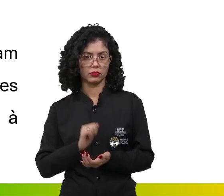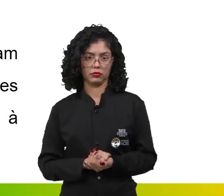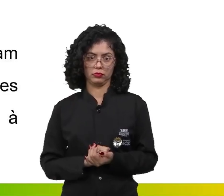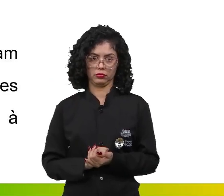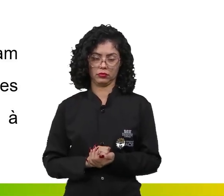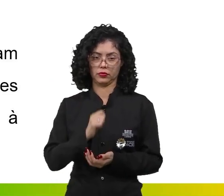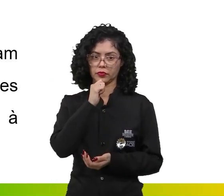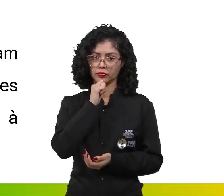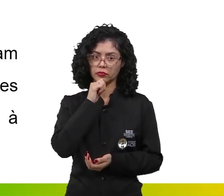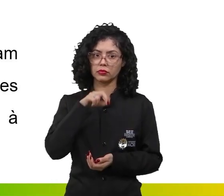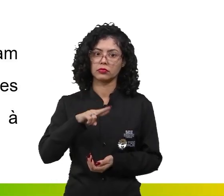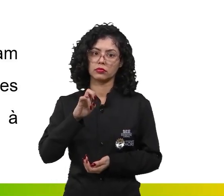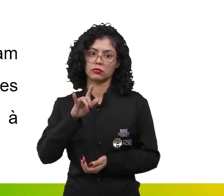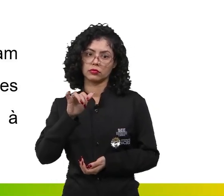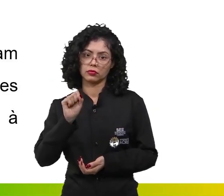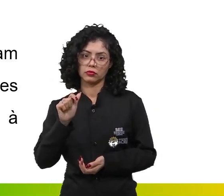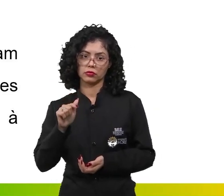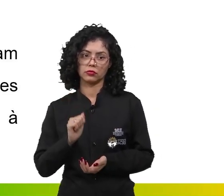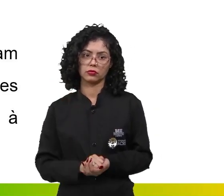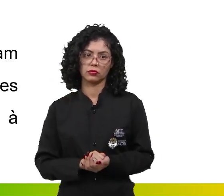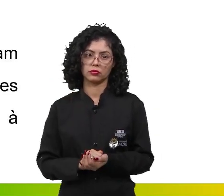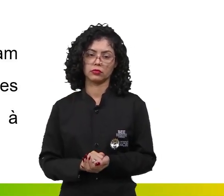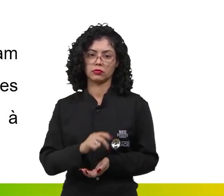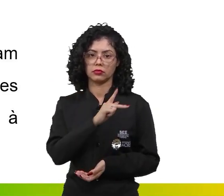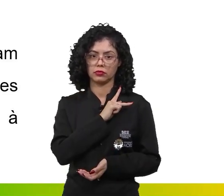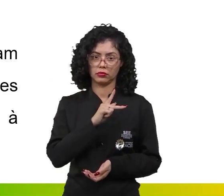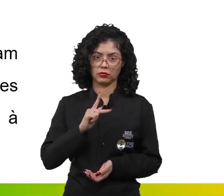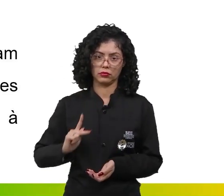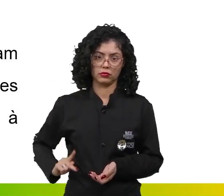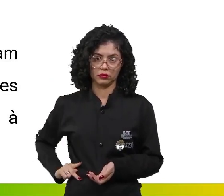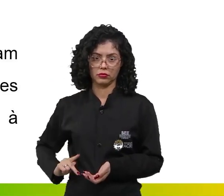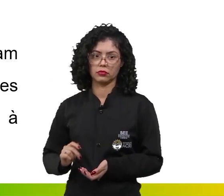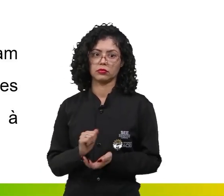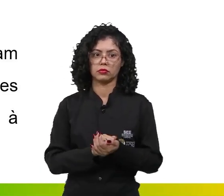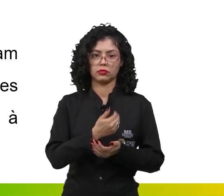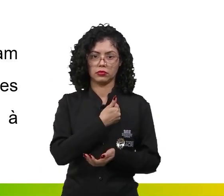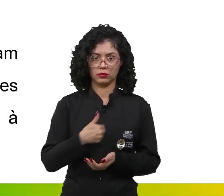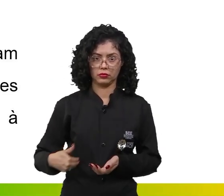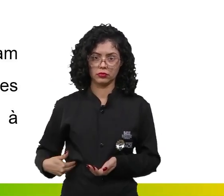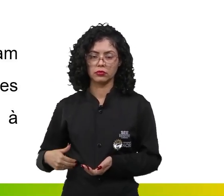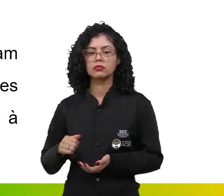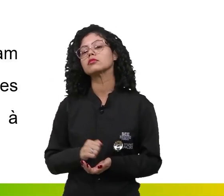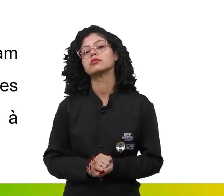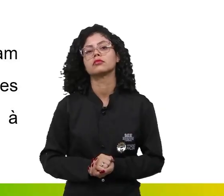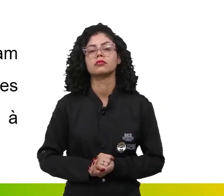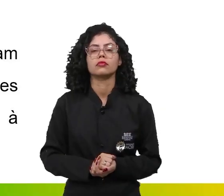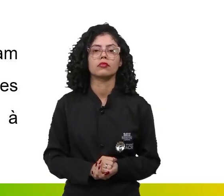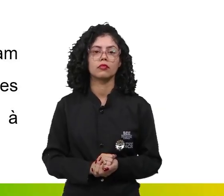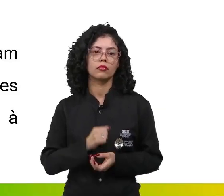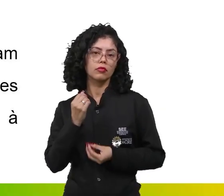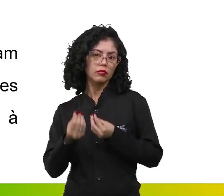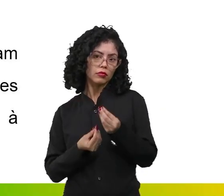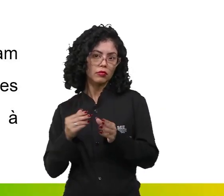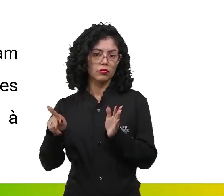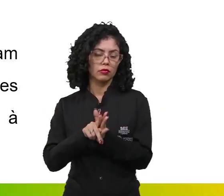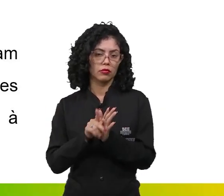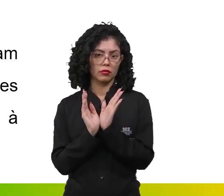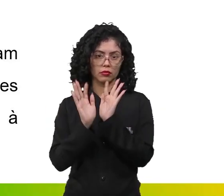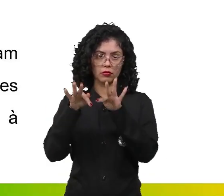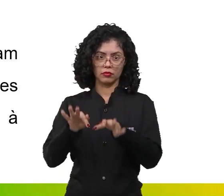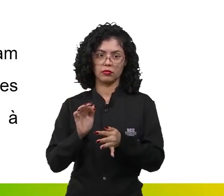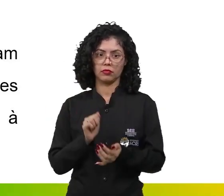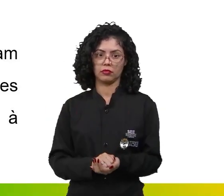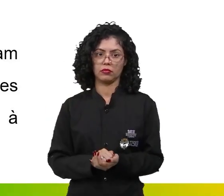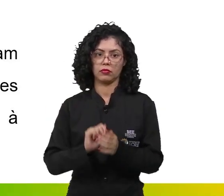multirraciais, elegendo Nelson Mandela à presidência da República. Então o apartheid ele teve fim